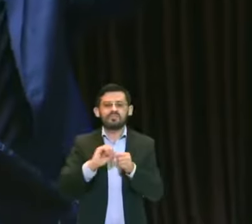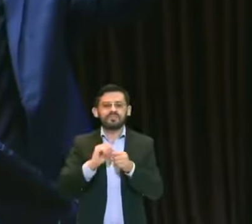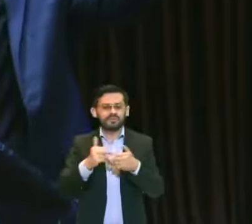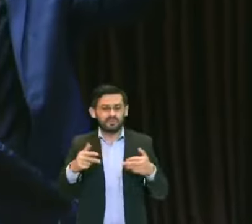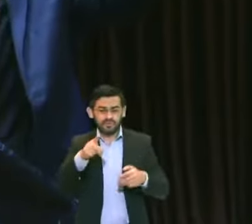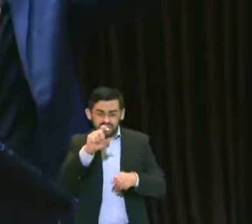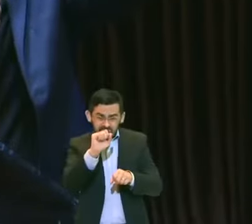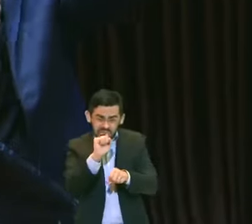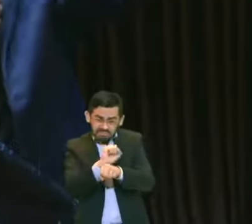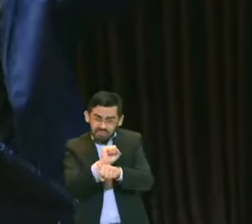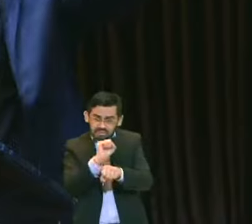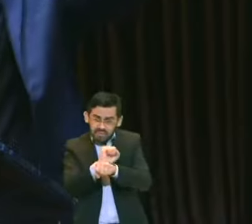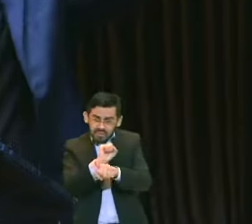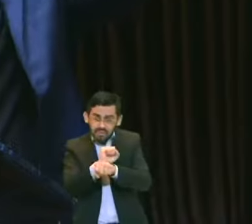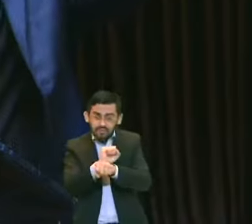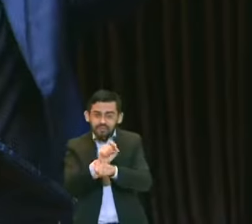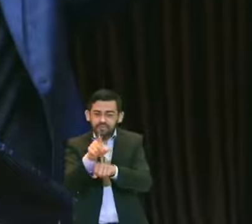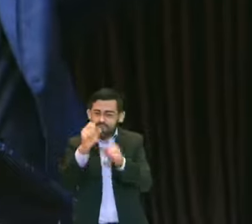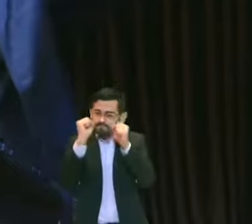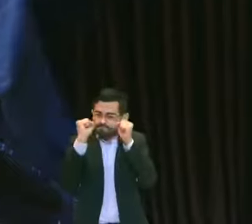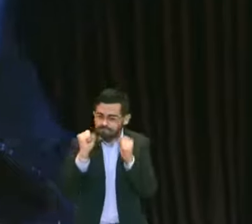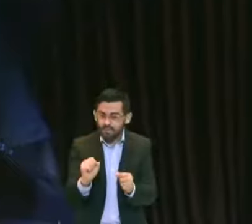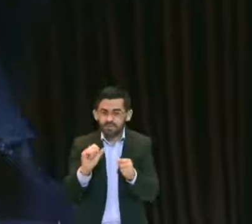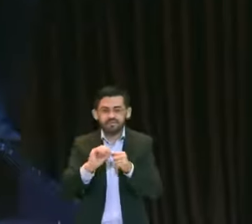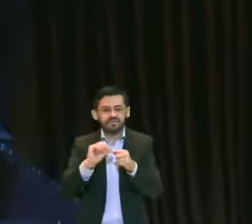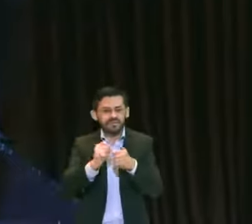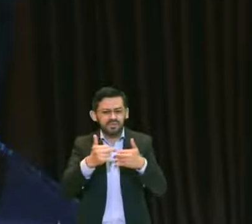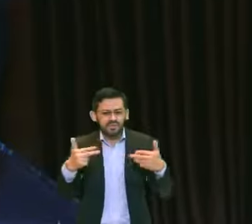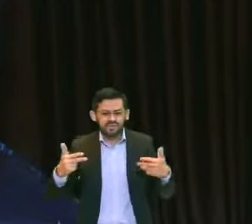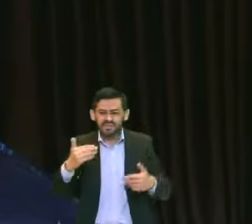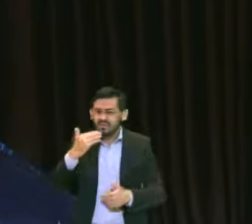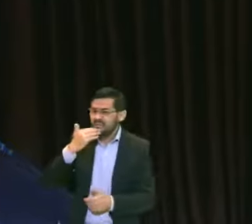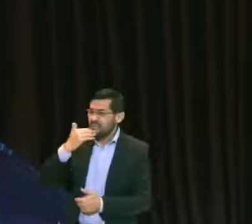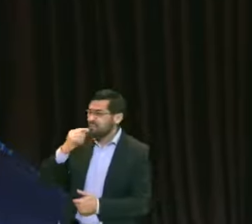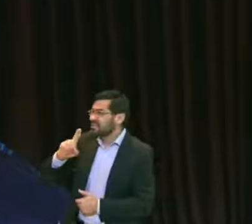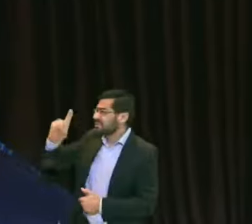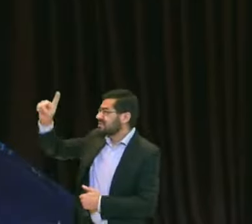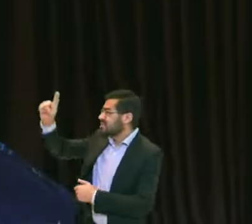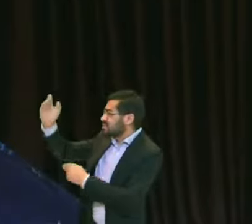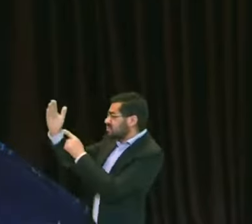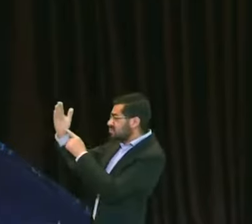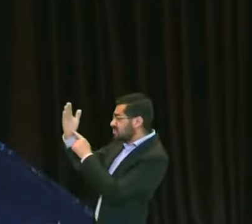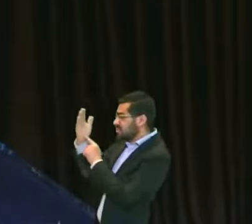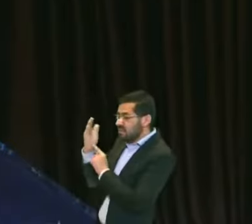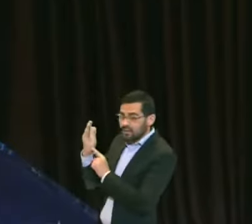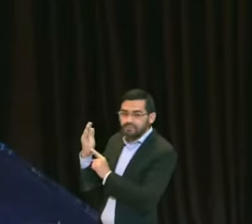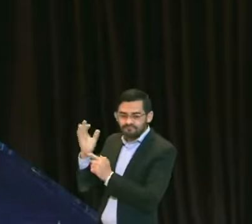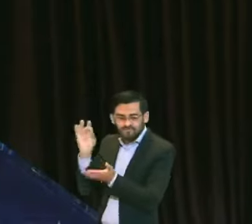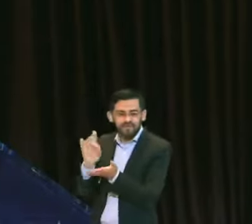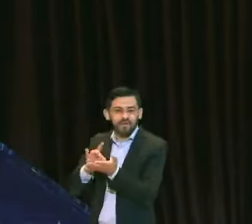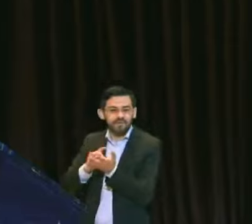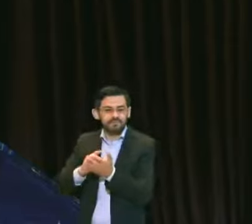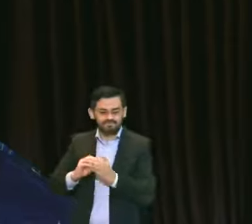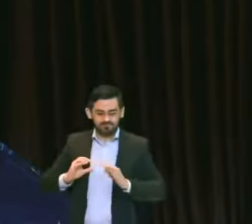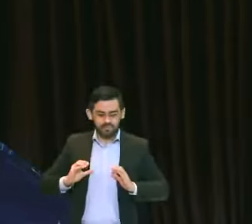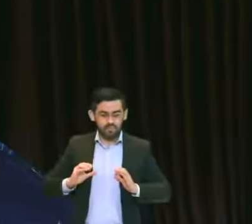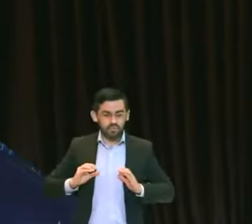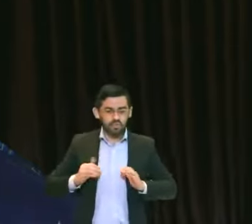Você pode orar, você pode fazer tantas coisas. Peça a Deus e Ele vai revelar a você em nome de